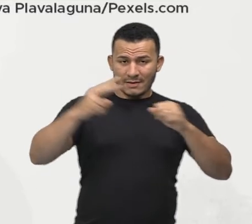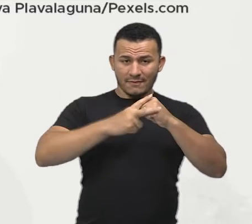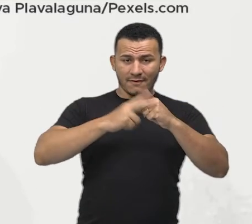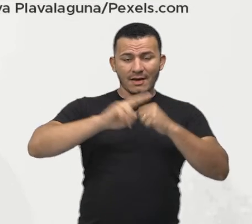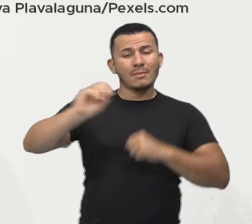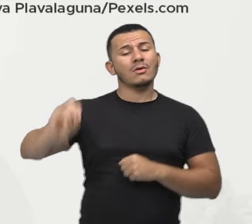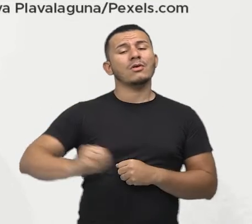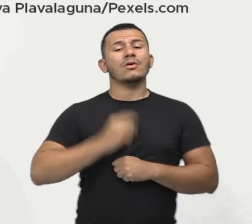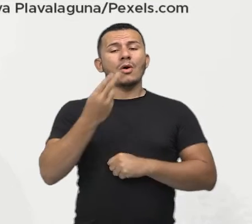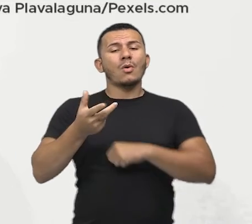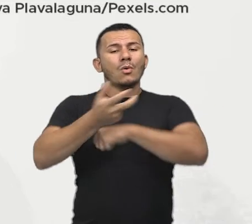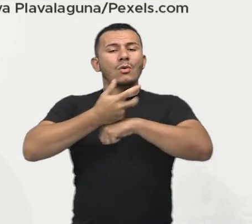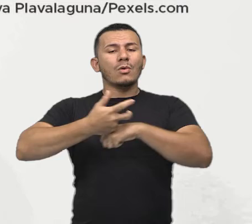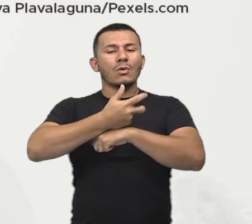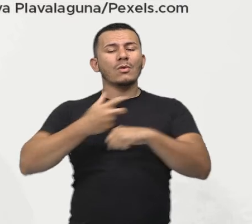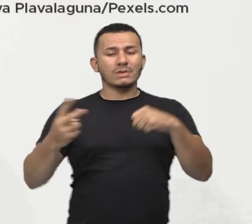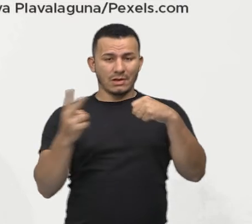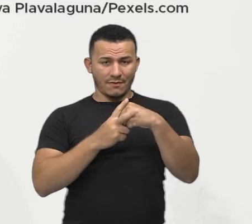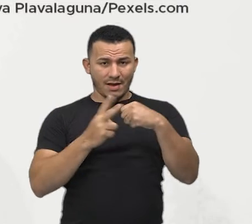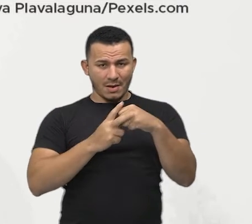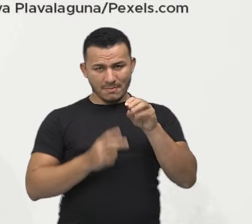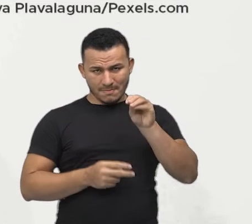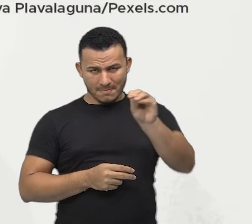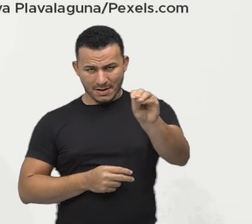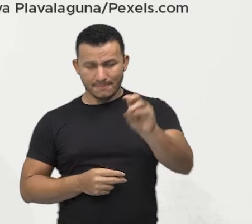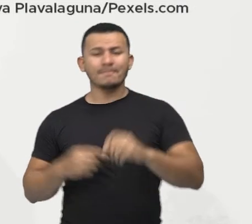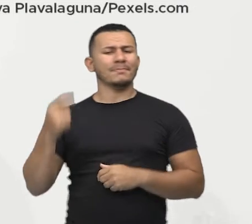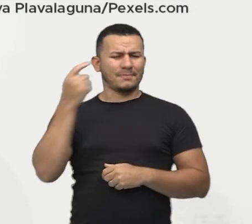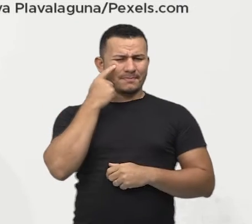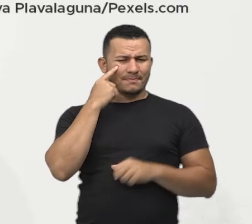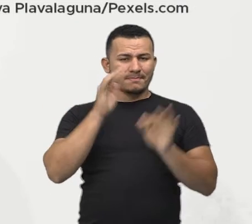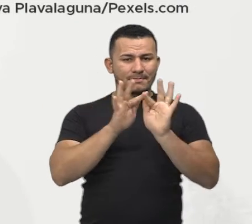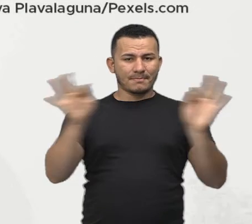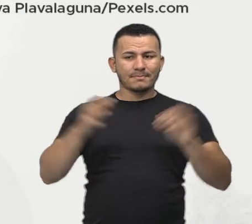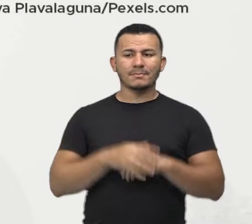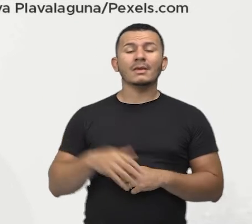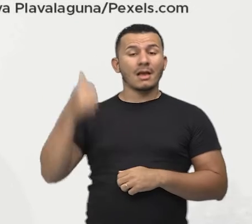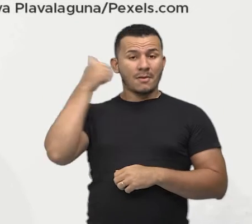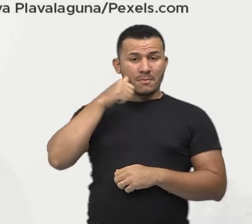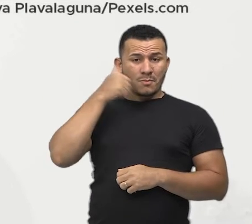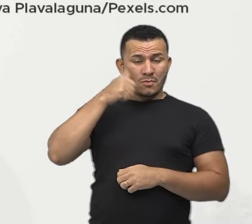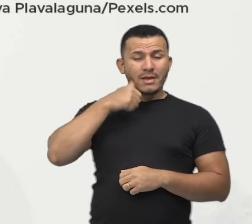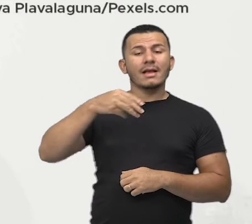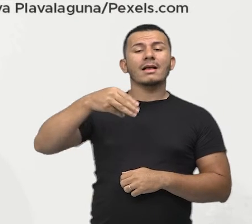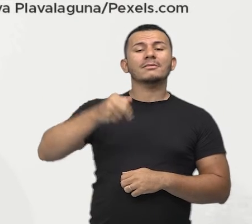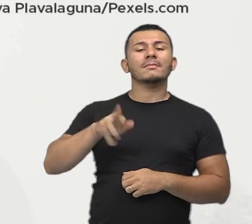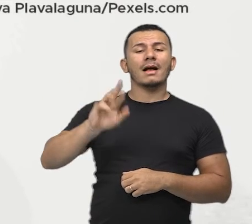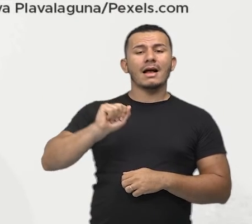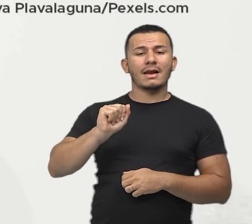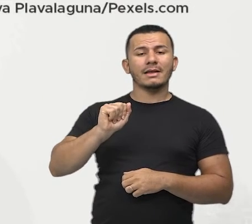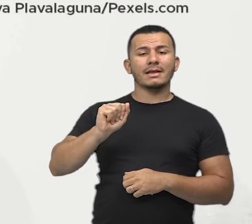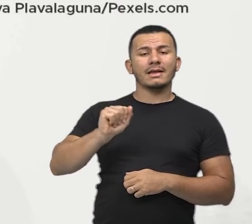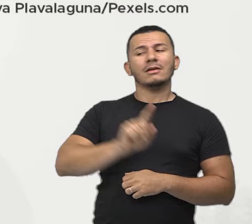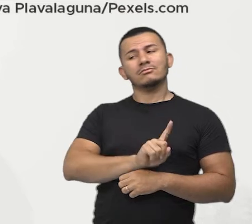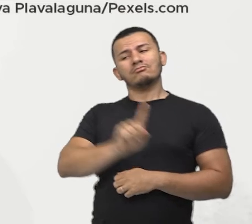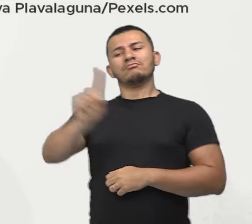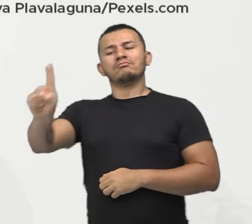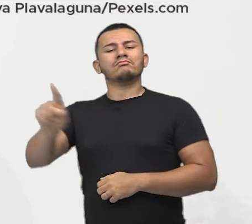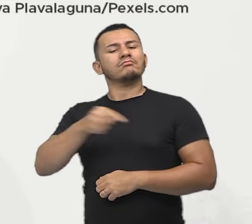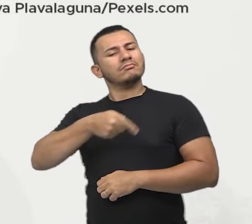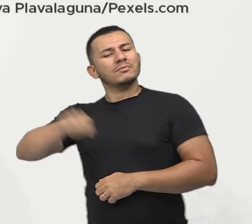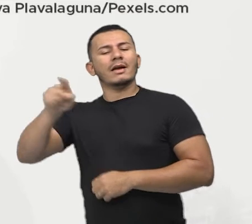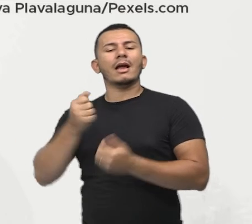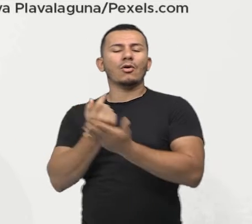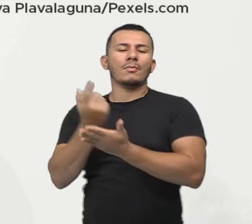locução verbal, gente. Olha só, Maria irá comprar um caderno, certo? Então, percebo que